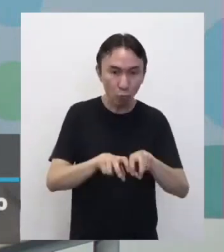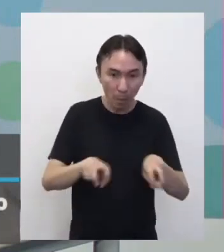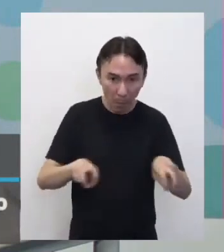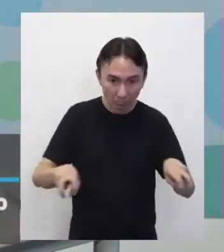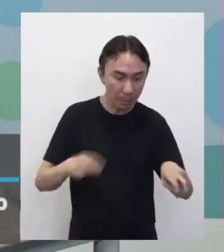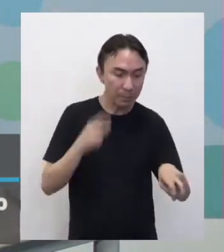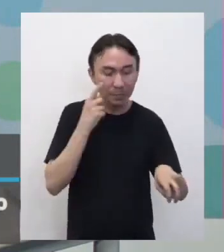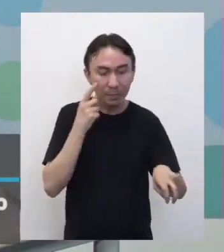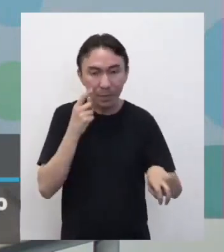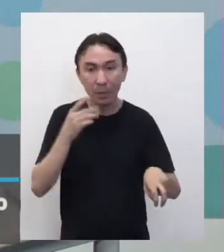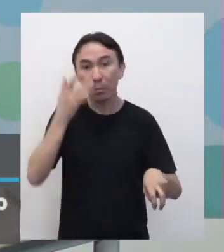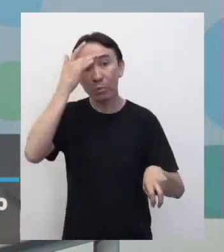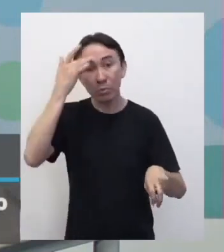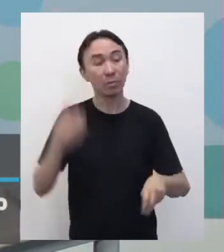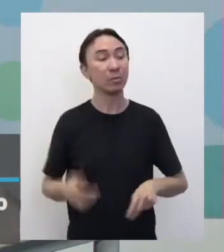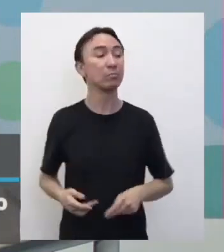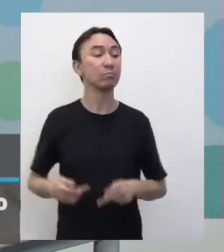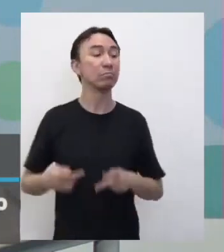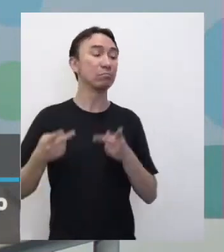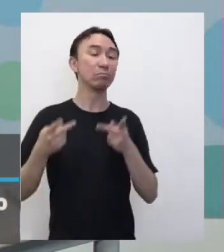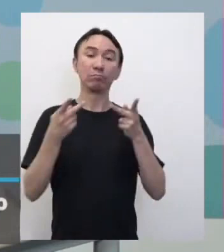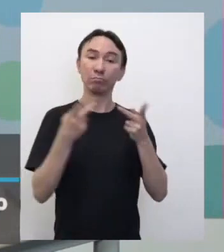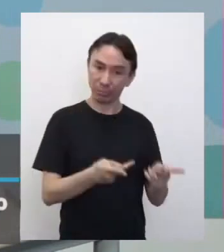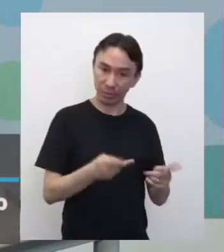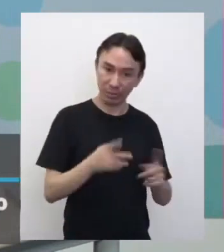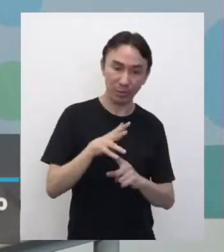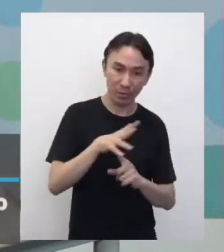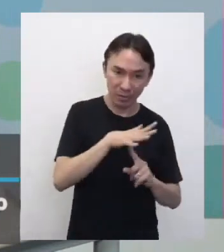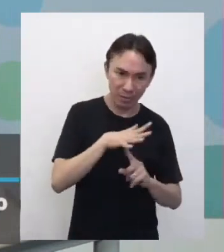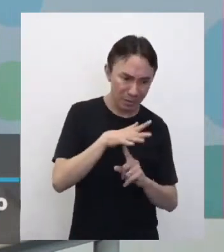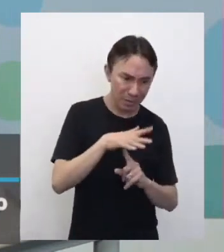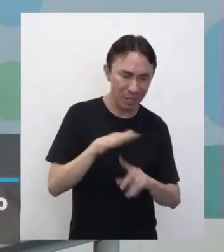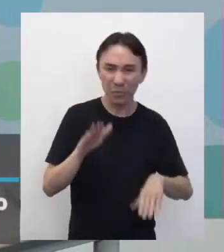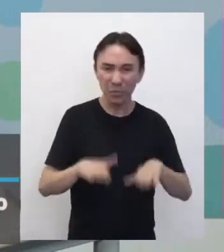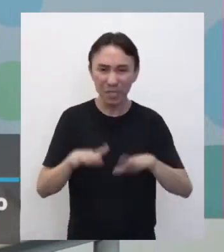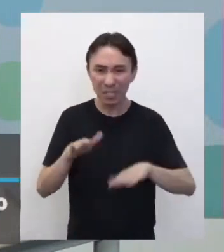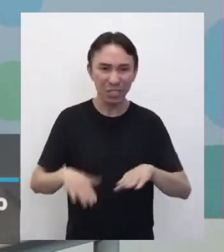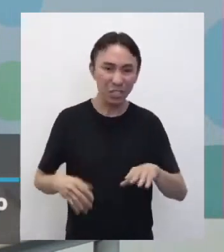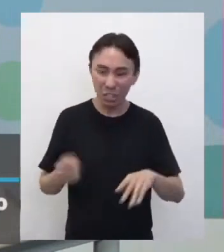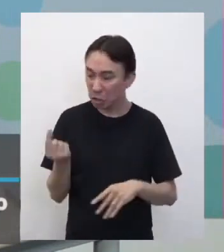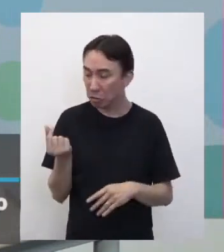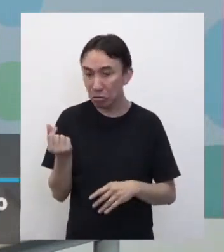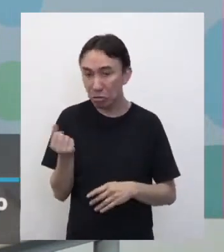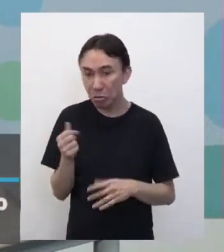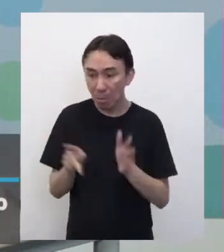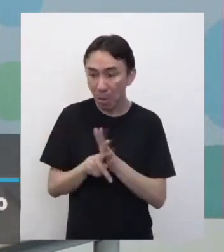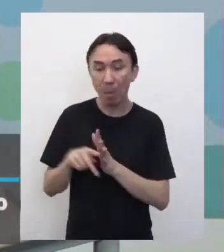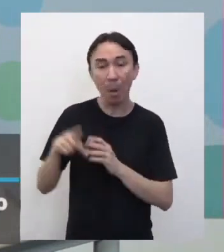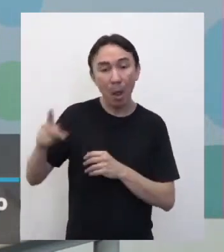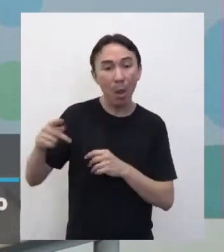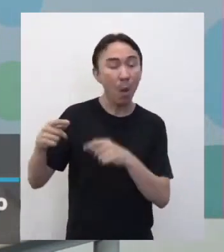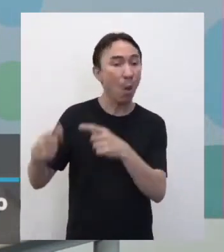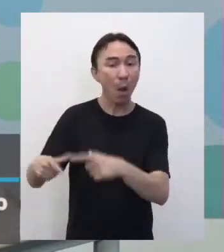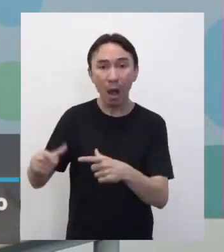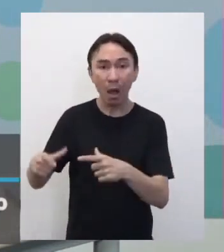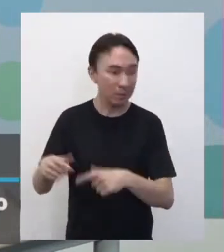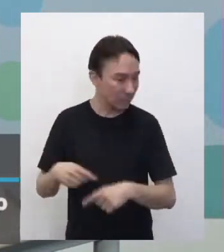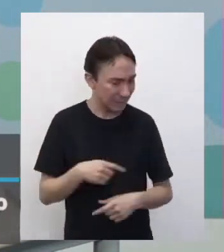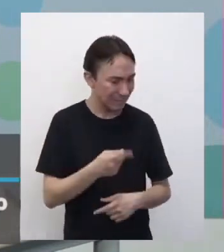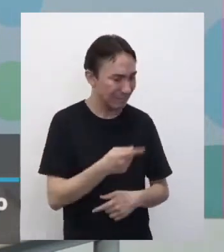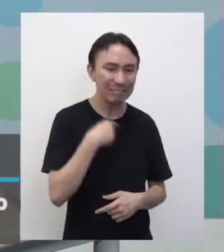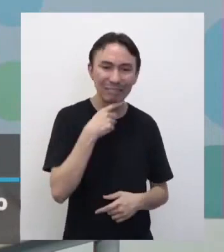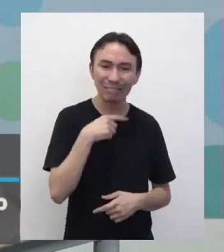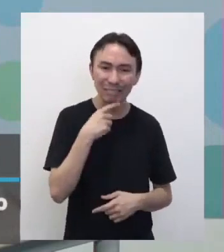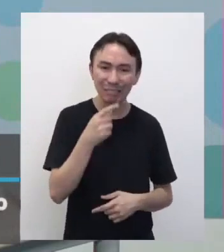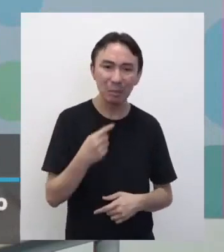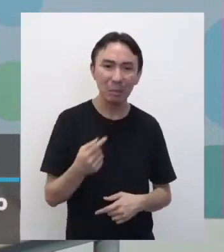estava trazendo a moeda do local de origem, às vezes ela não conseguia comprar com aquela moeda alguma mercadoria, porque as